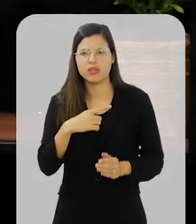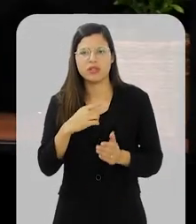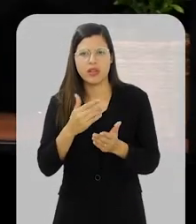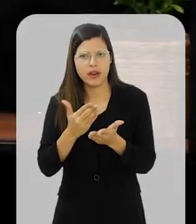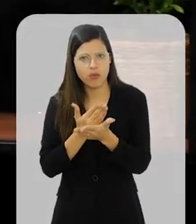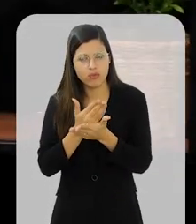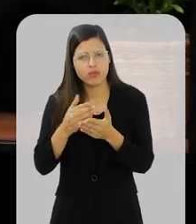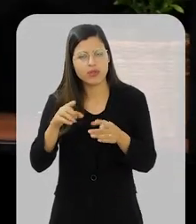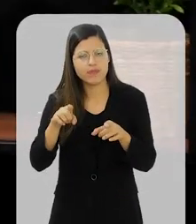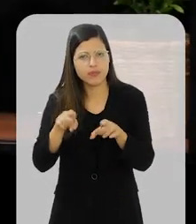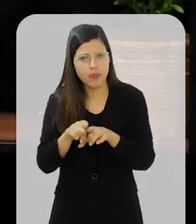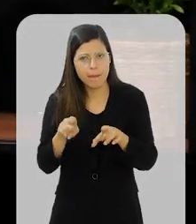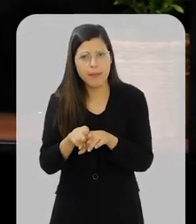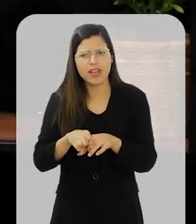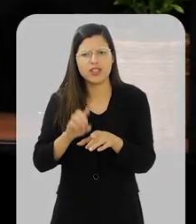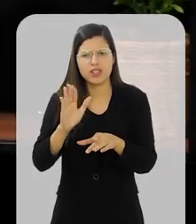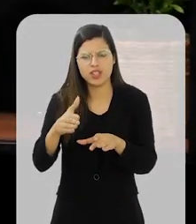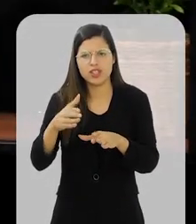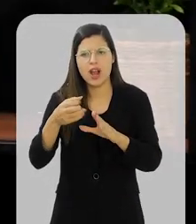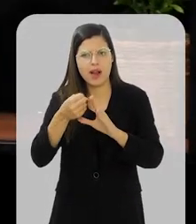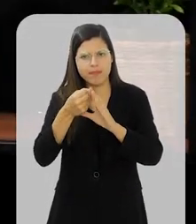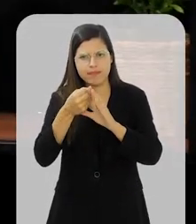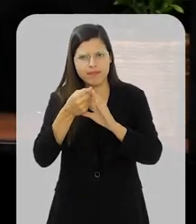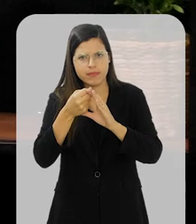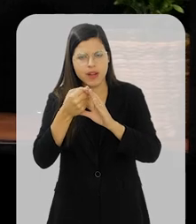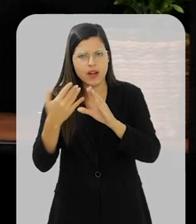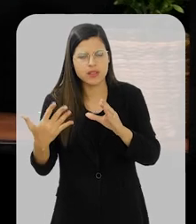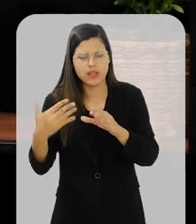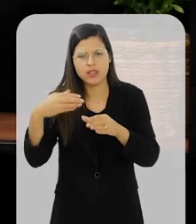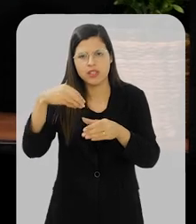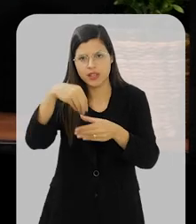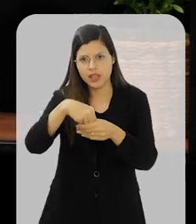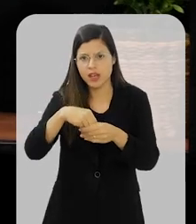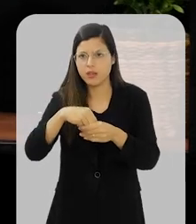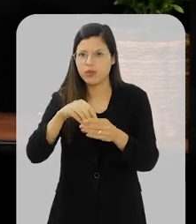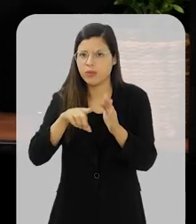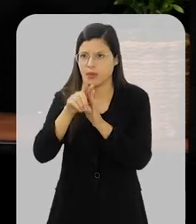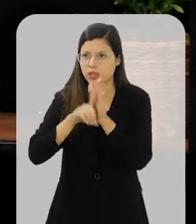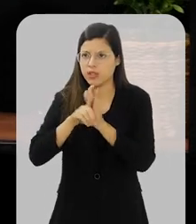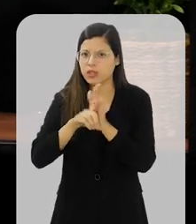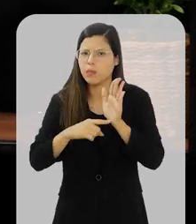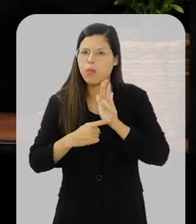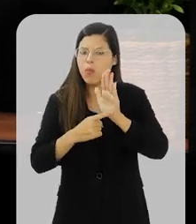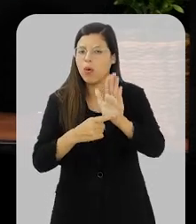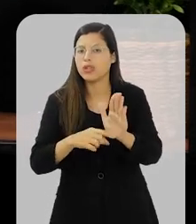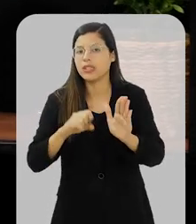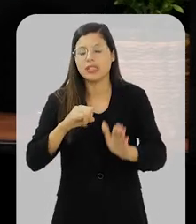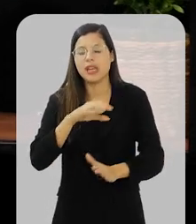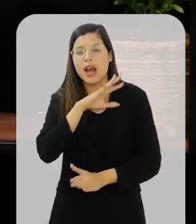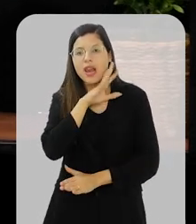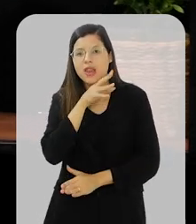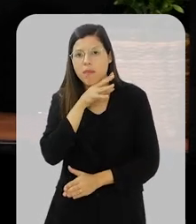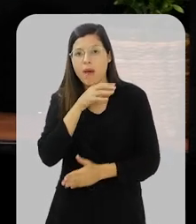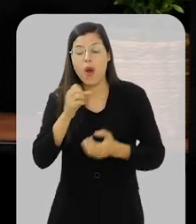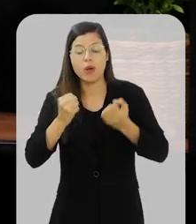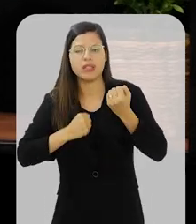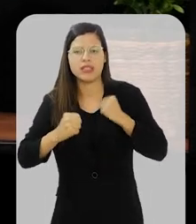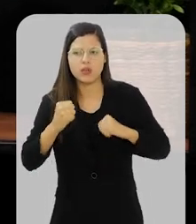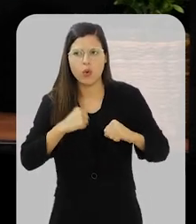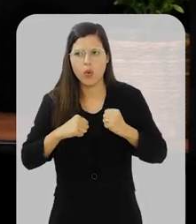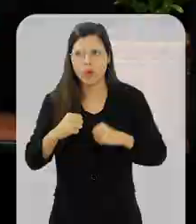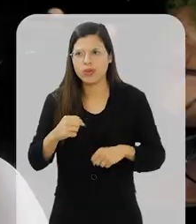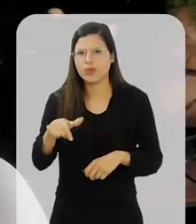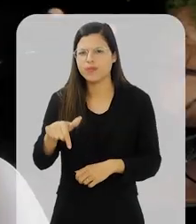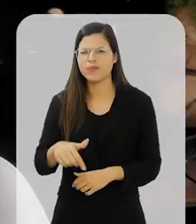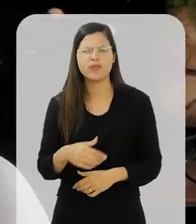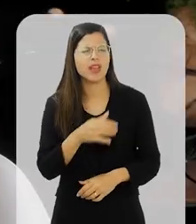na literatura também, que demonstram pra gente se o animal tem um comportamento do tipo ansioso. E foi o que nós fizemos. Dá um exemplo, só pra